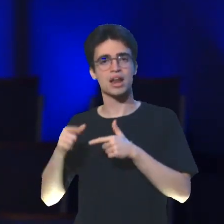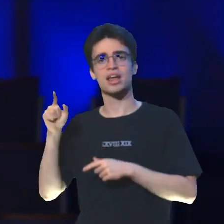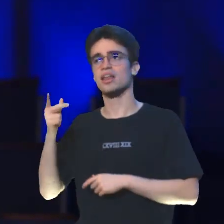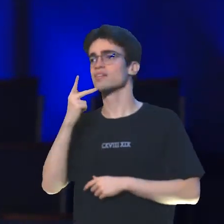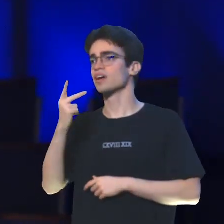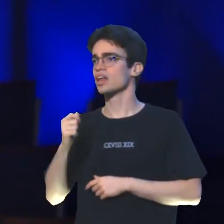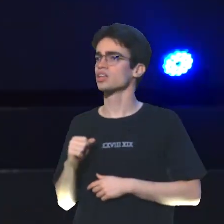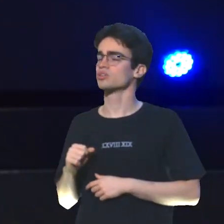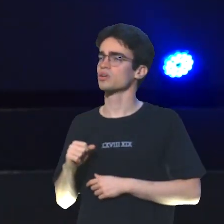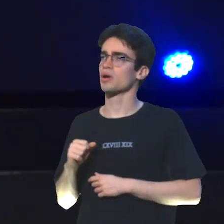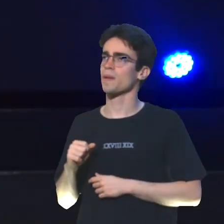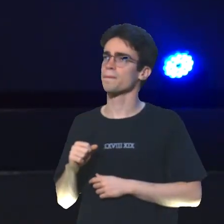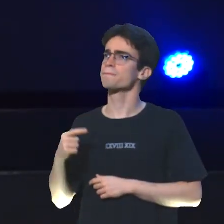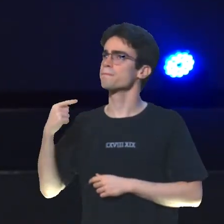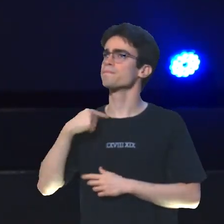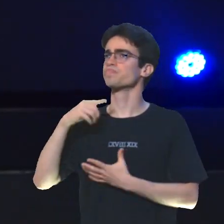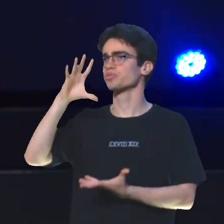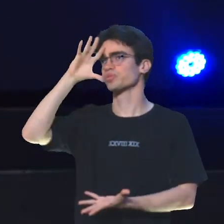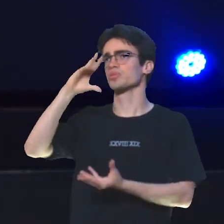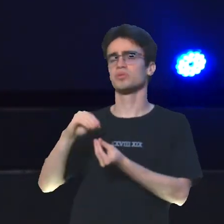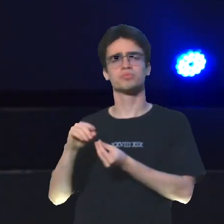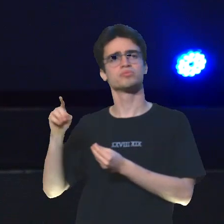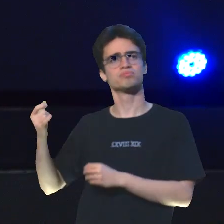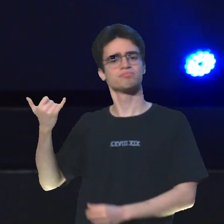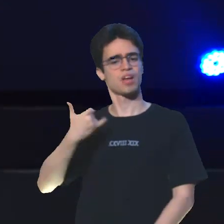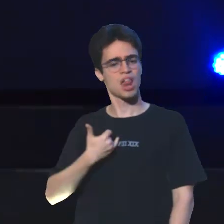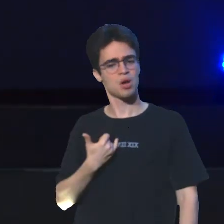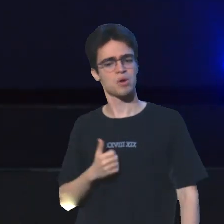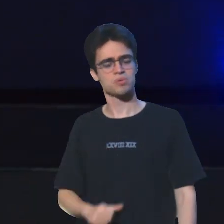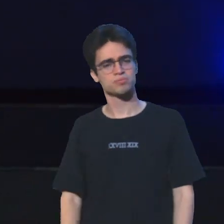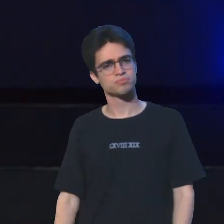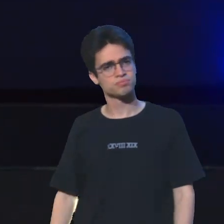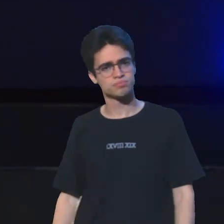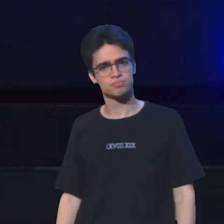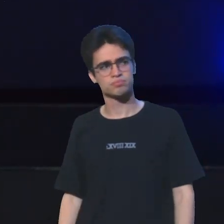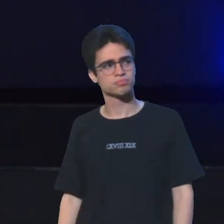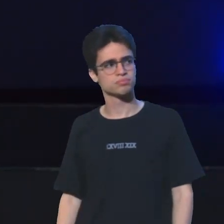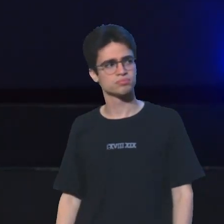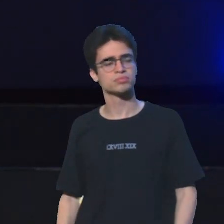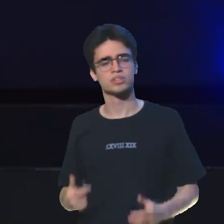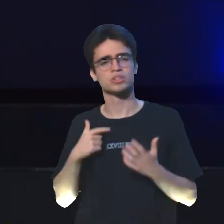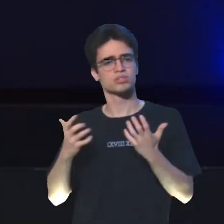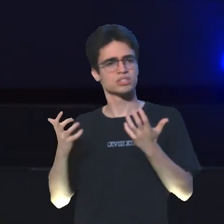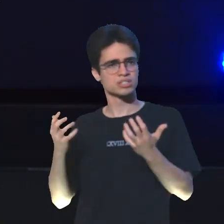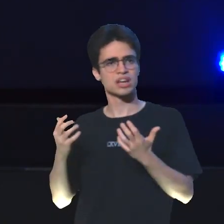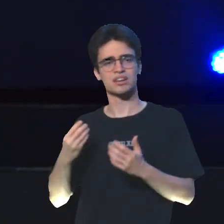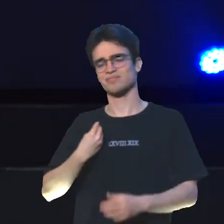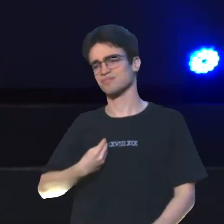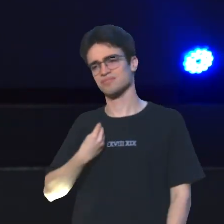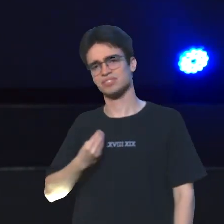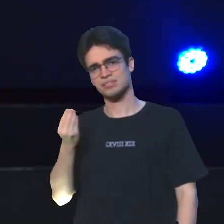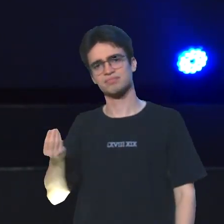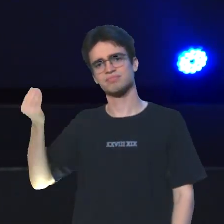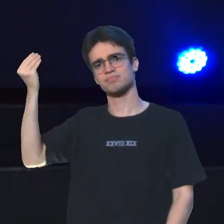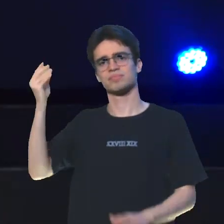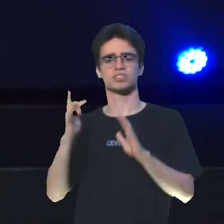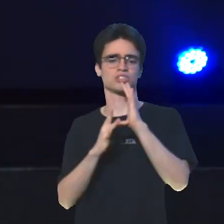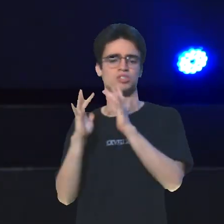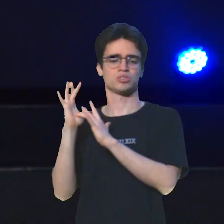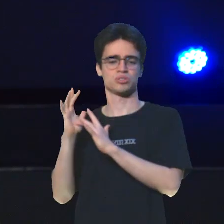olha, eu entendi a mensagem que você me passou, e eu quero viver para o Senhor.